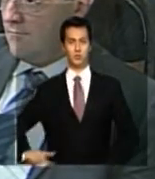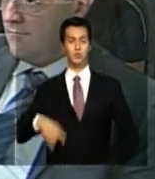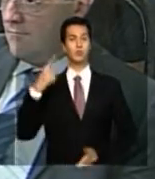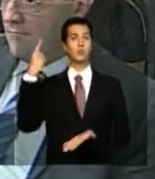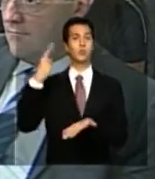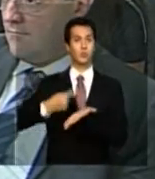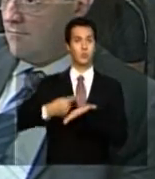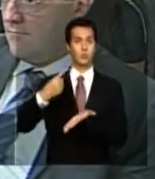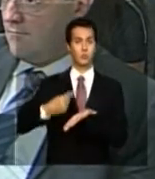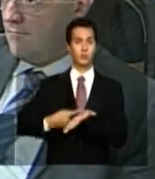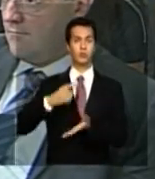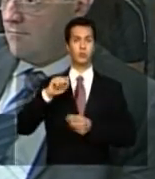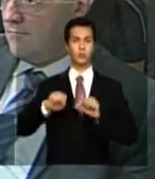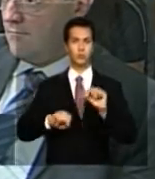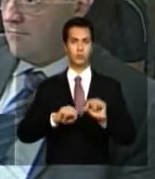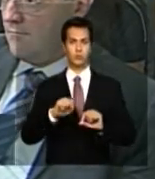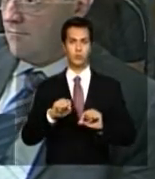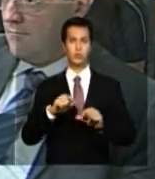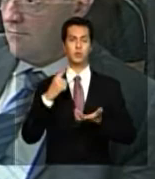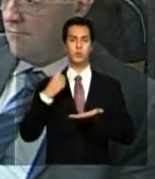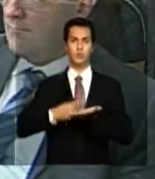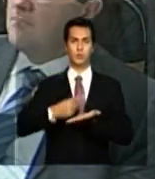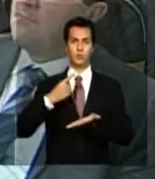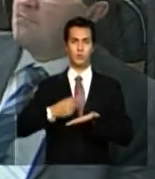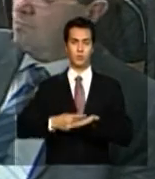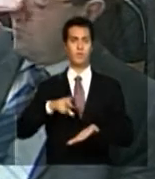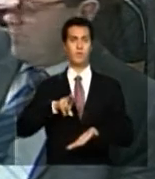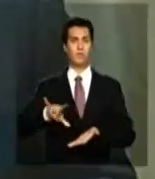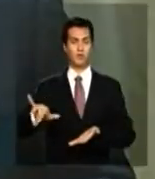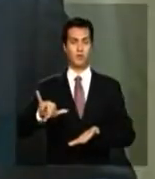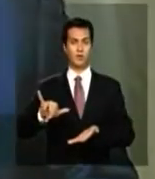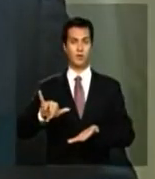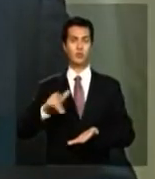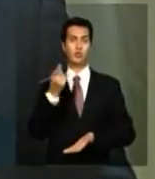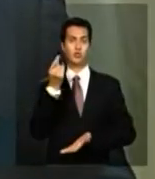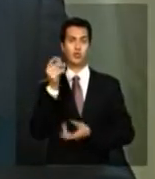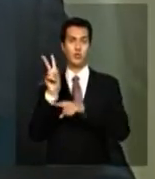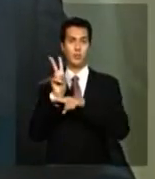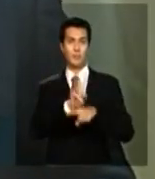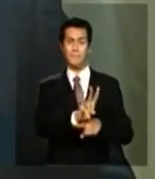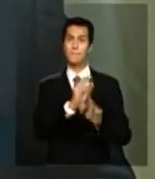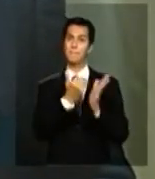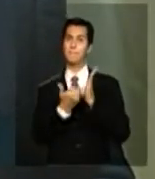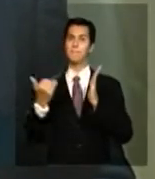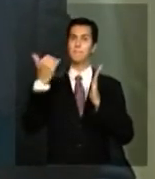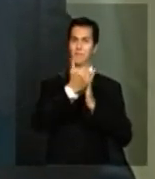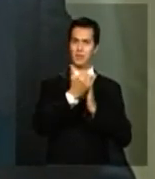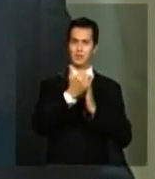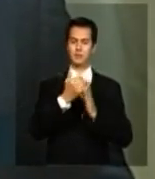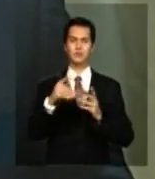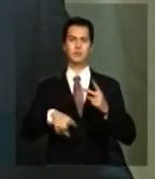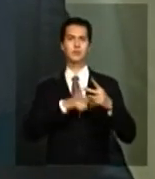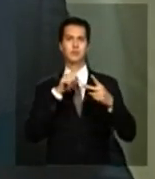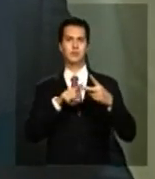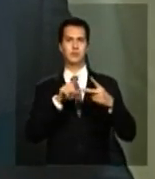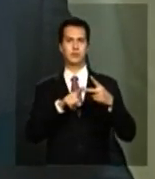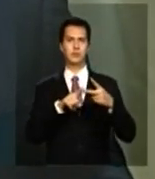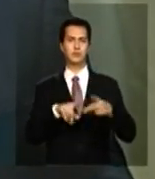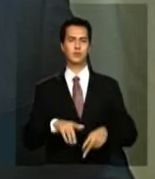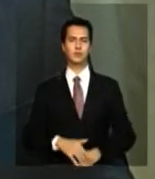comprometeram em aumentar o volume de crédito segundo lugar